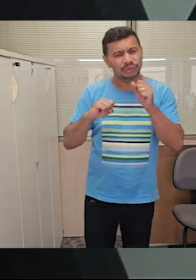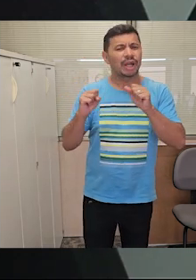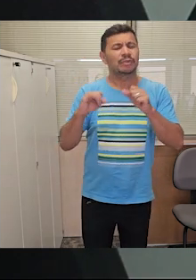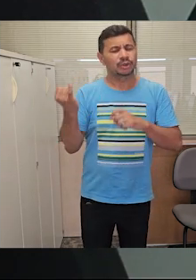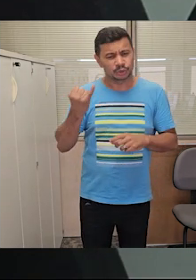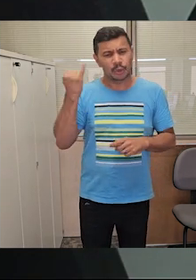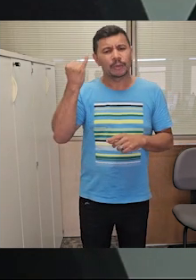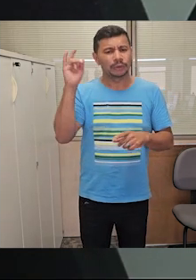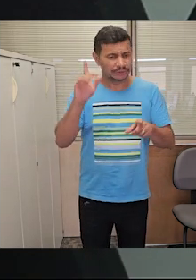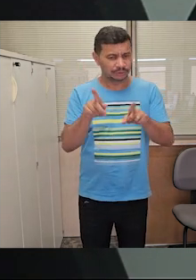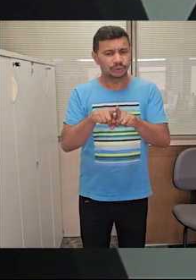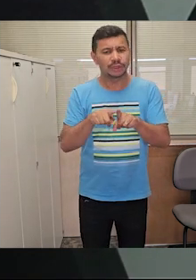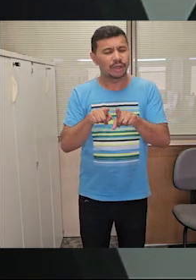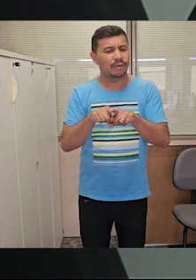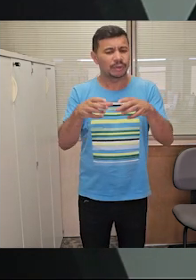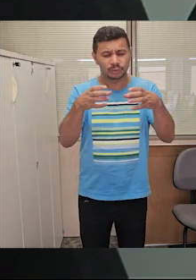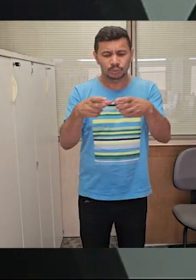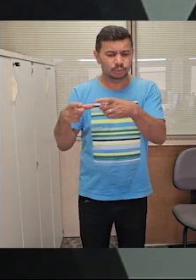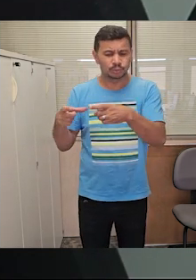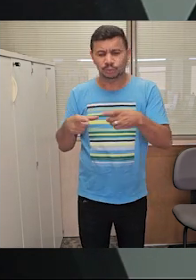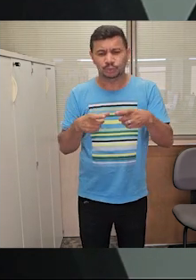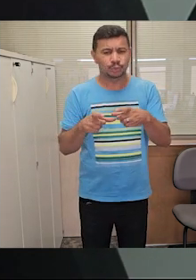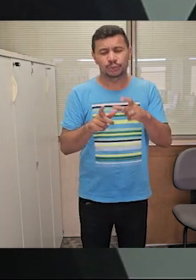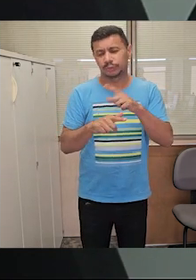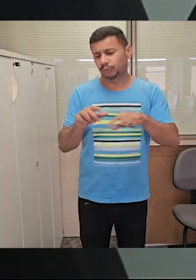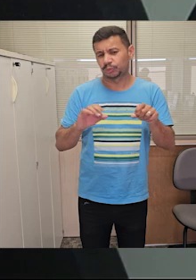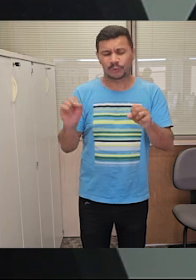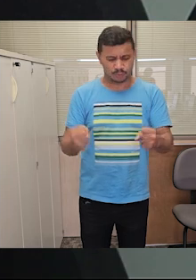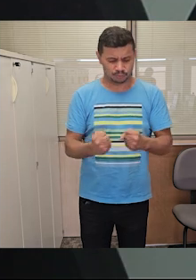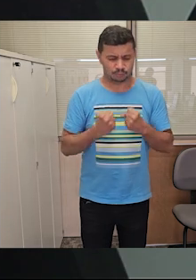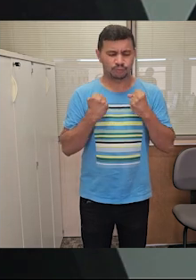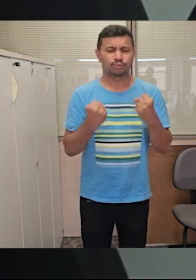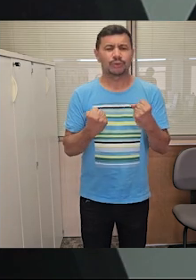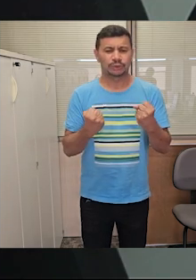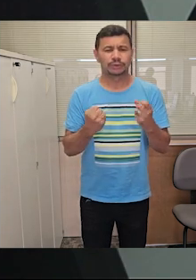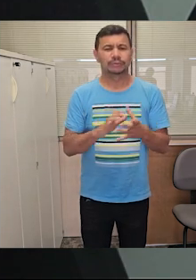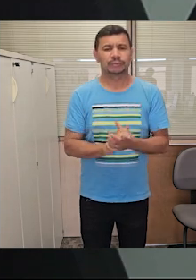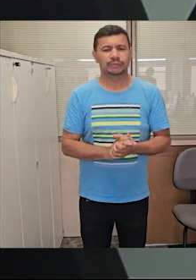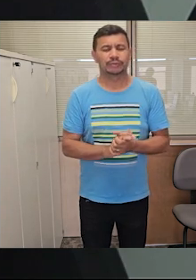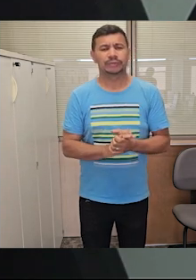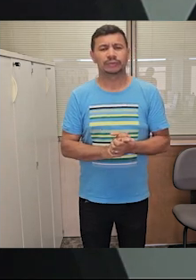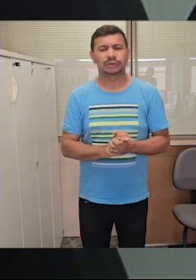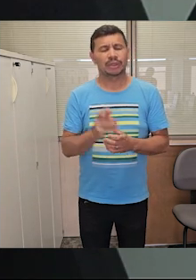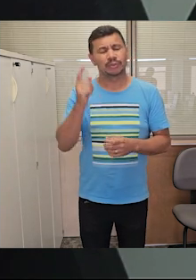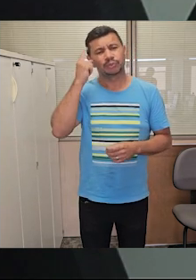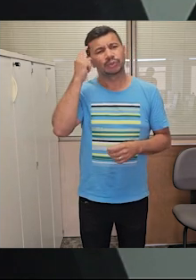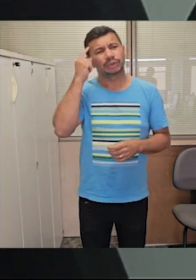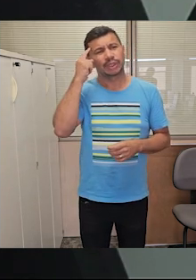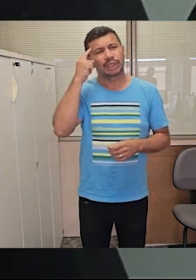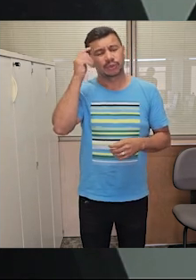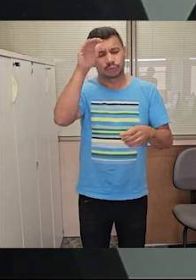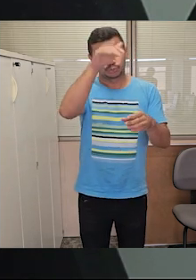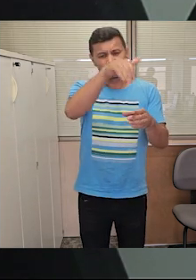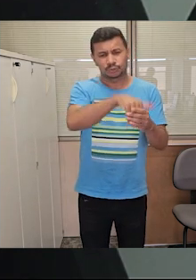fábricas importantes e que tinham uma organização interna muito forte. foi o que possibilitou